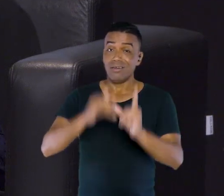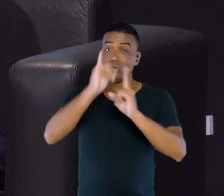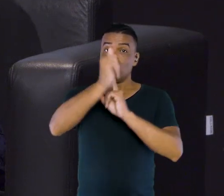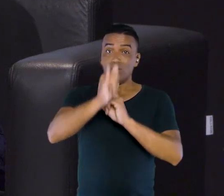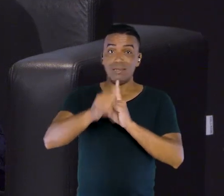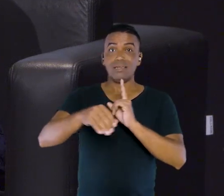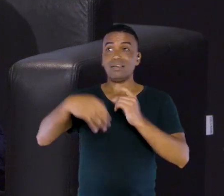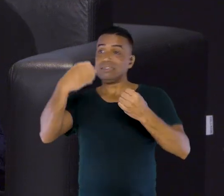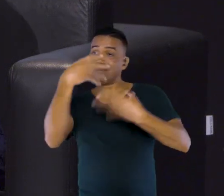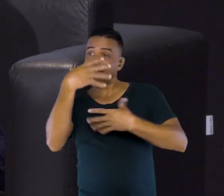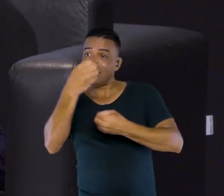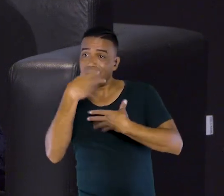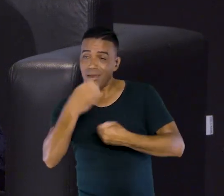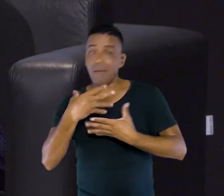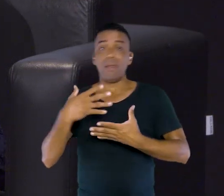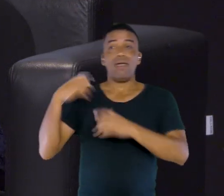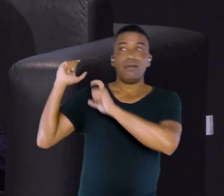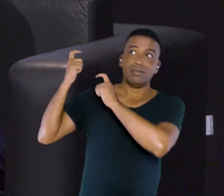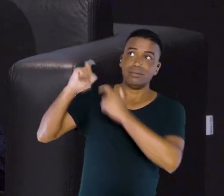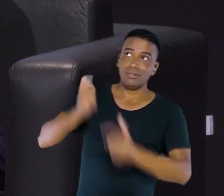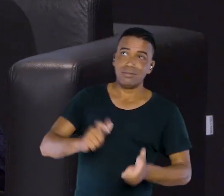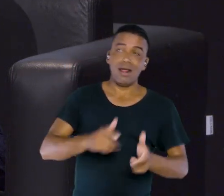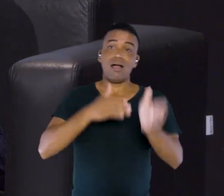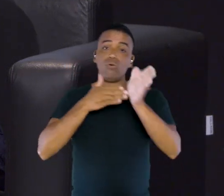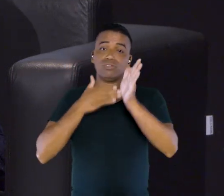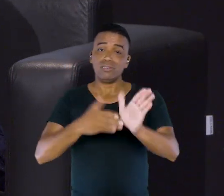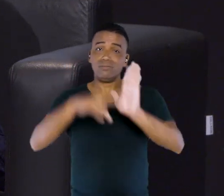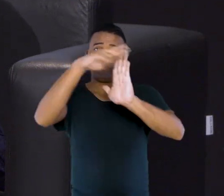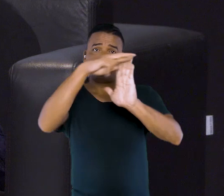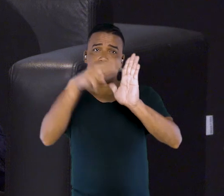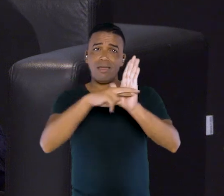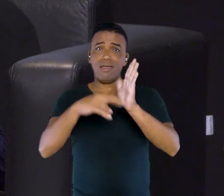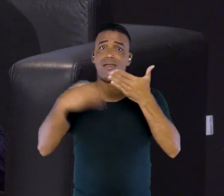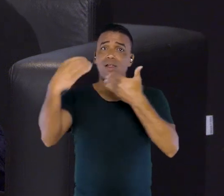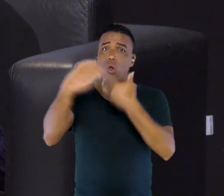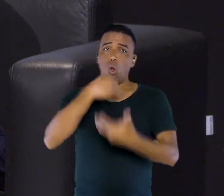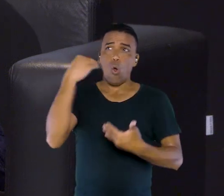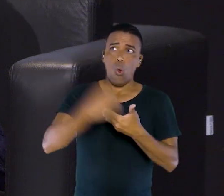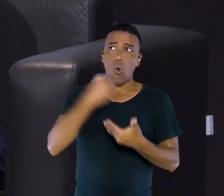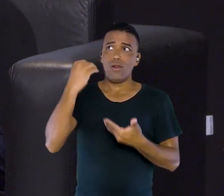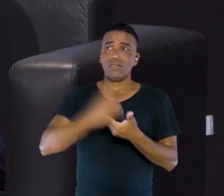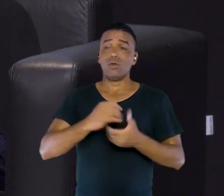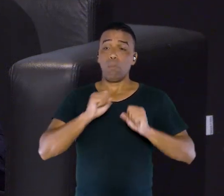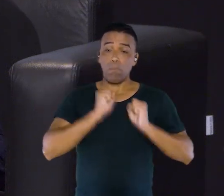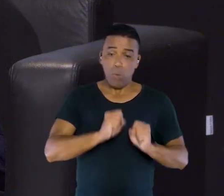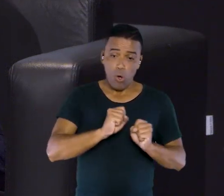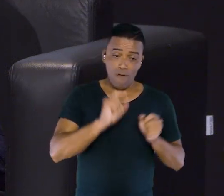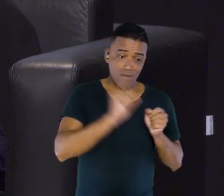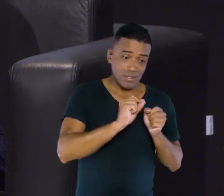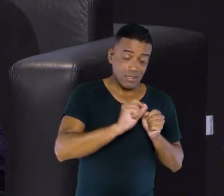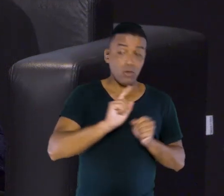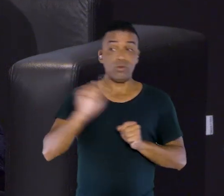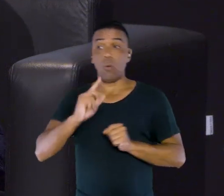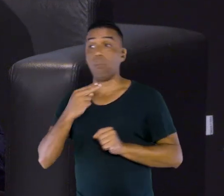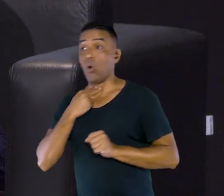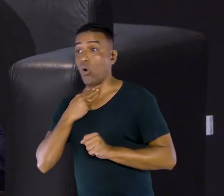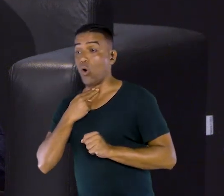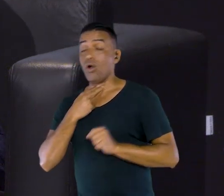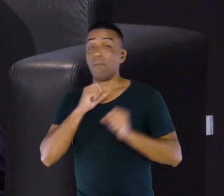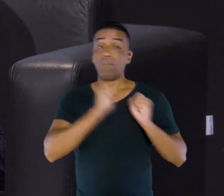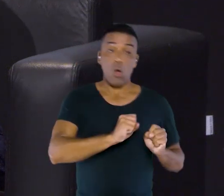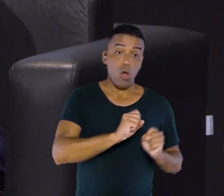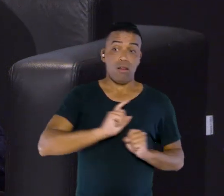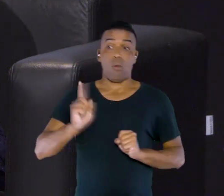narrativas, seguindo as regras, seguindo essa questão de orientação de que o que a gente não pode fazer, o que a gente